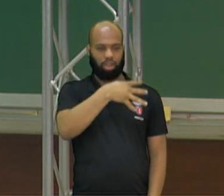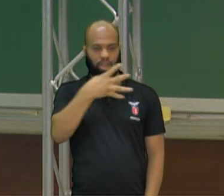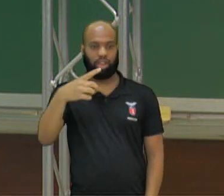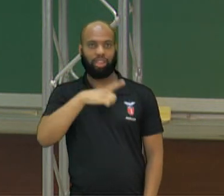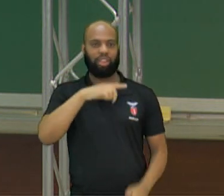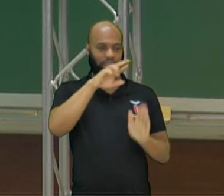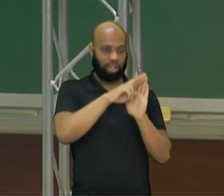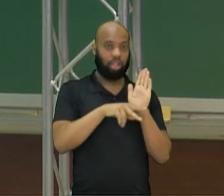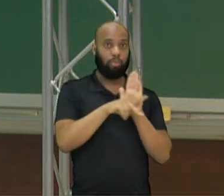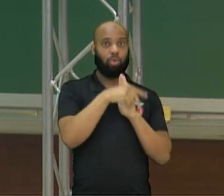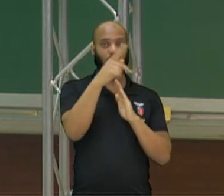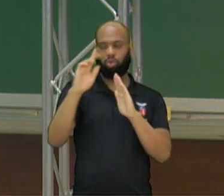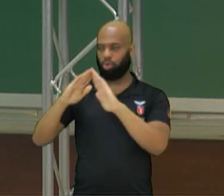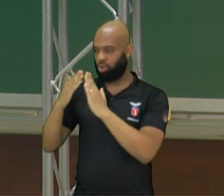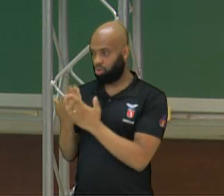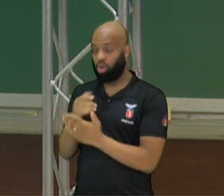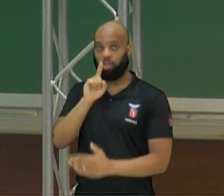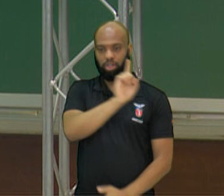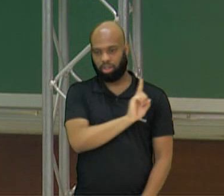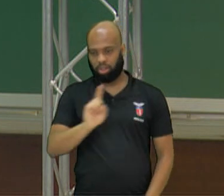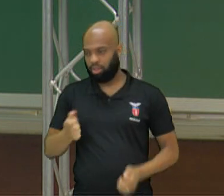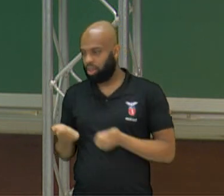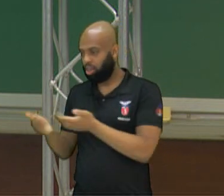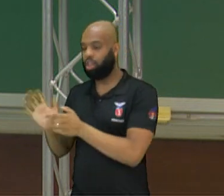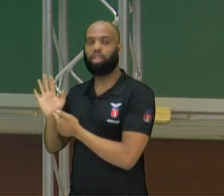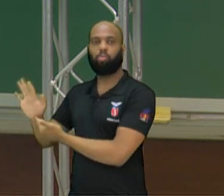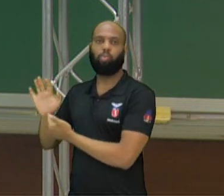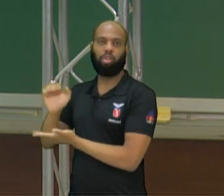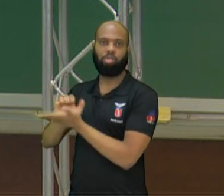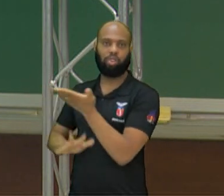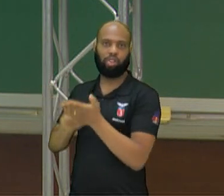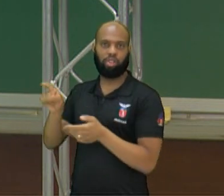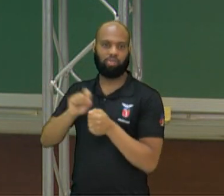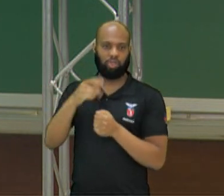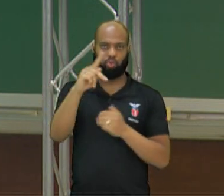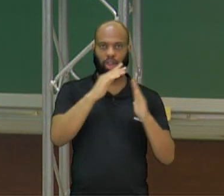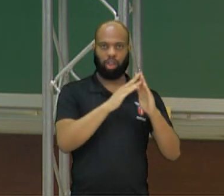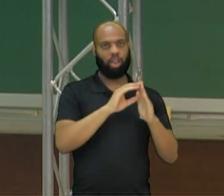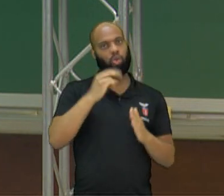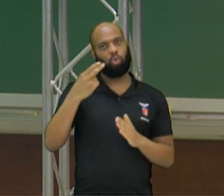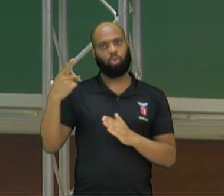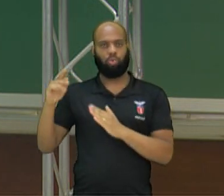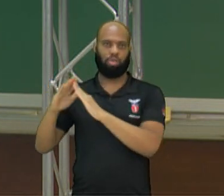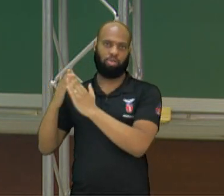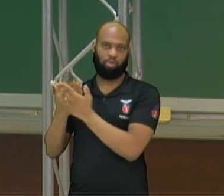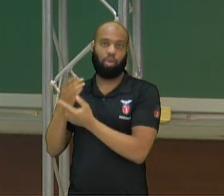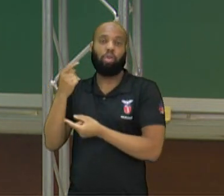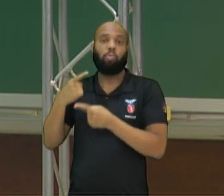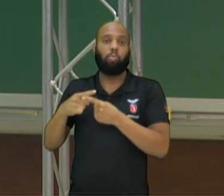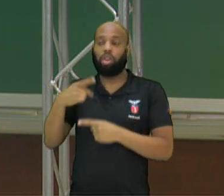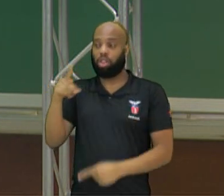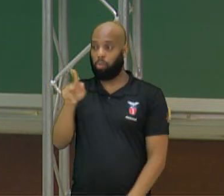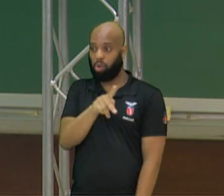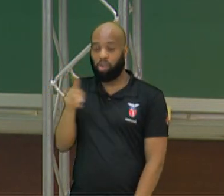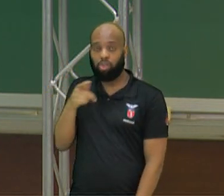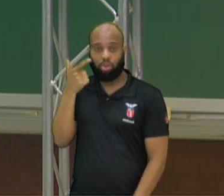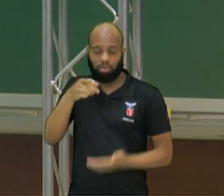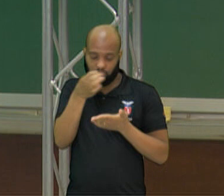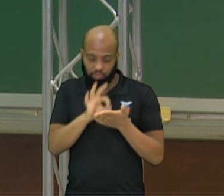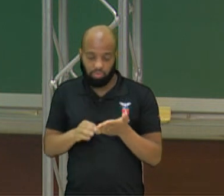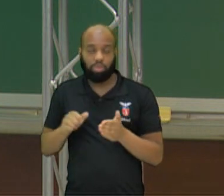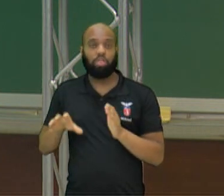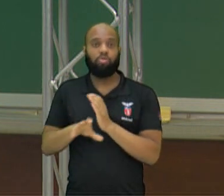estabelecido pela sua escola ou colégio, você faça a entrega dessas atividades na escola ou no colégio, para que o seu professor ou professora